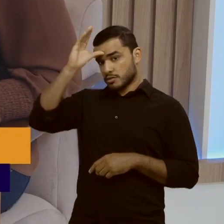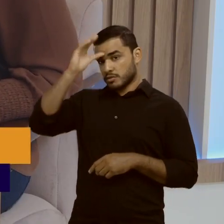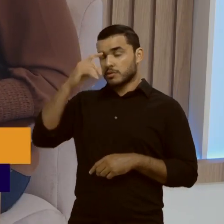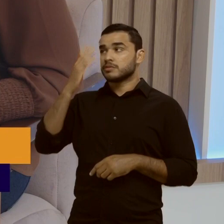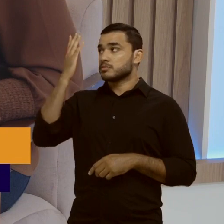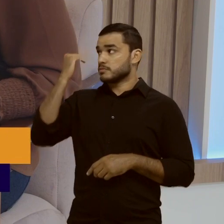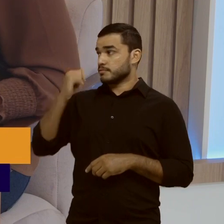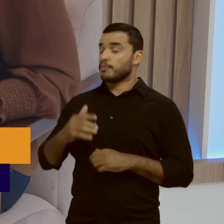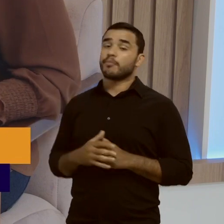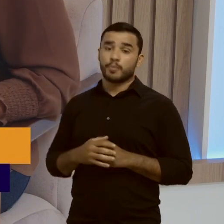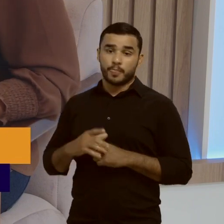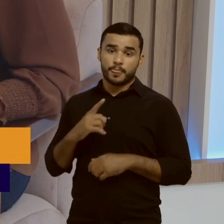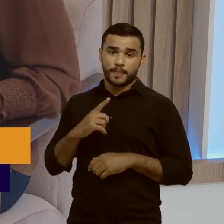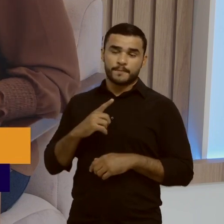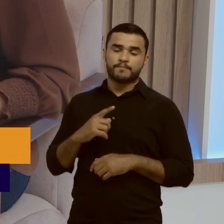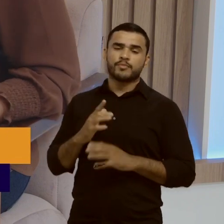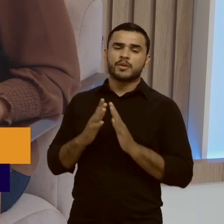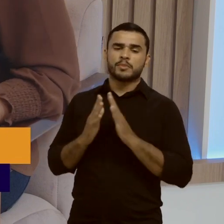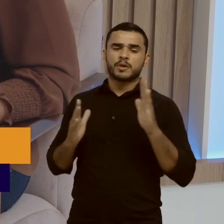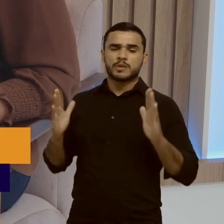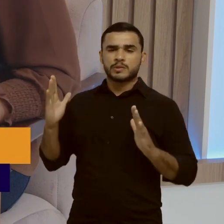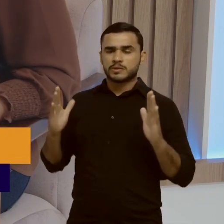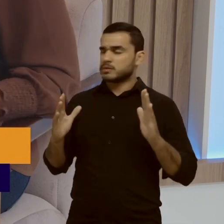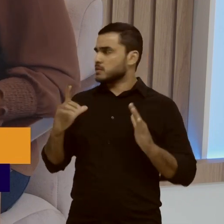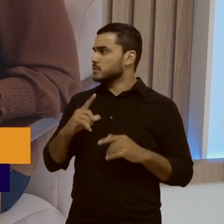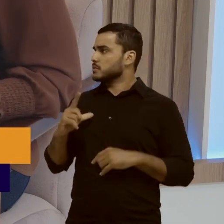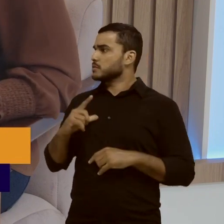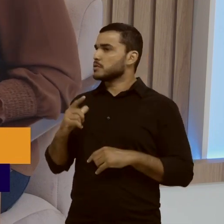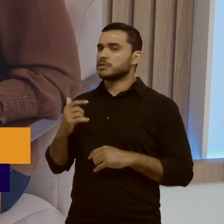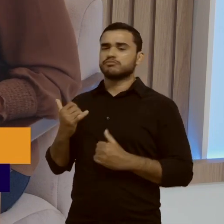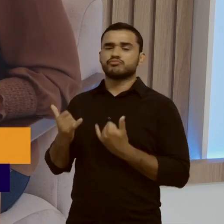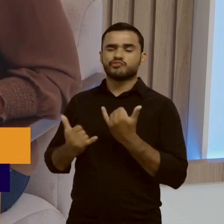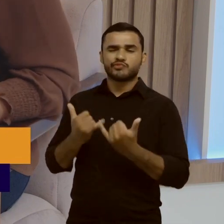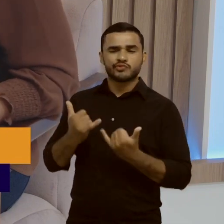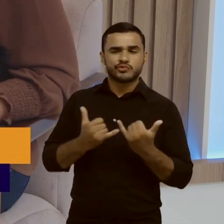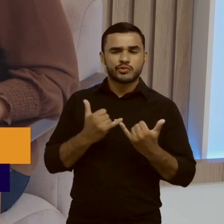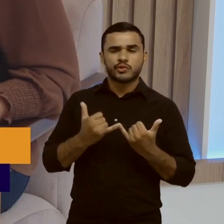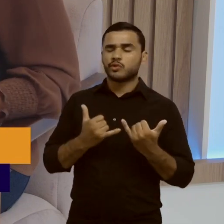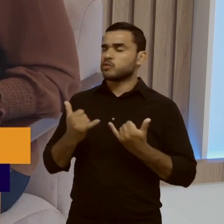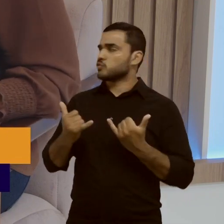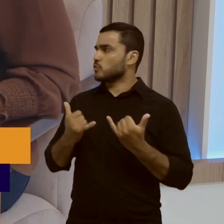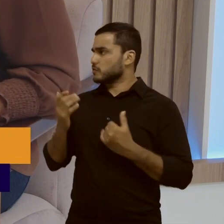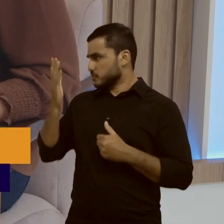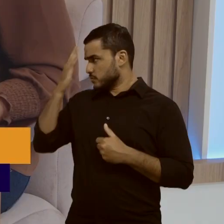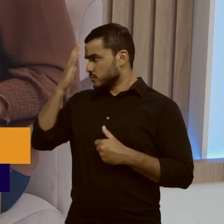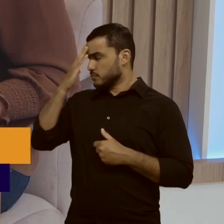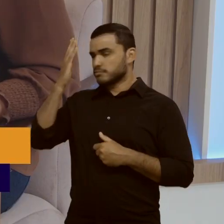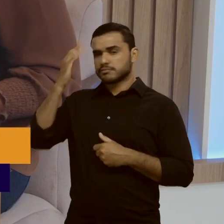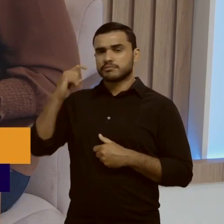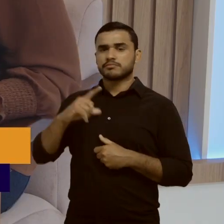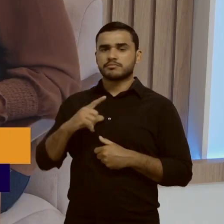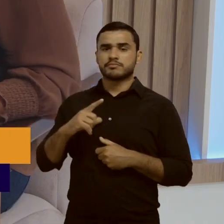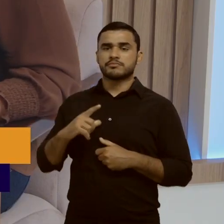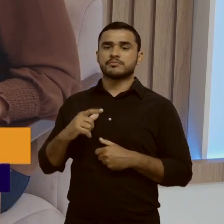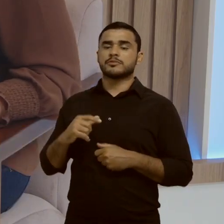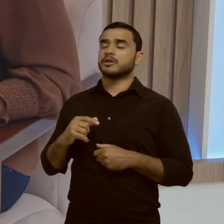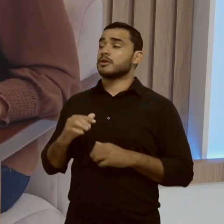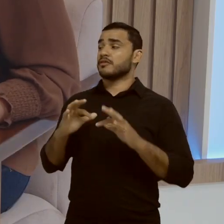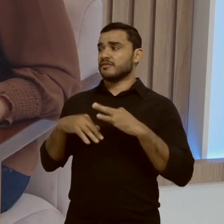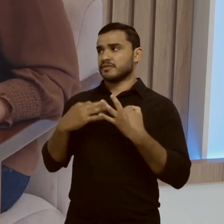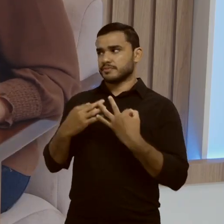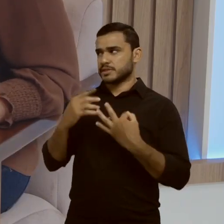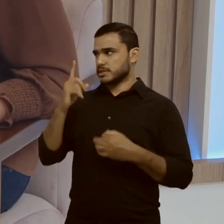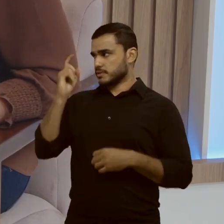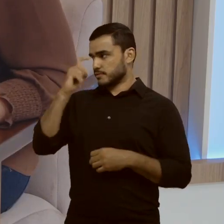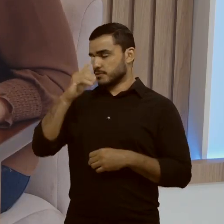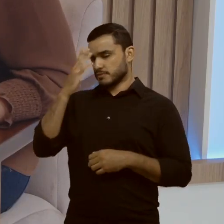mundo. Bem como, durante a rotina, trazem momentos de jogos. A gente sabe que as famílias têm uma rotina, né, bem intensa, mas ter ali